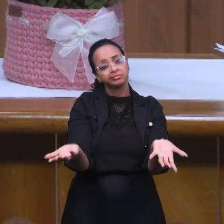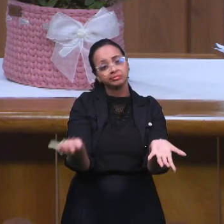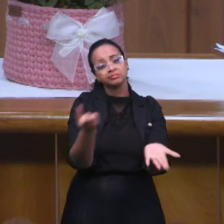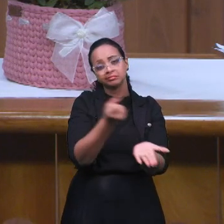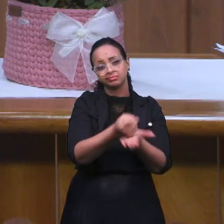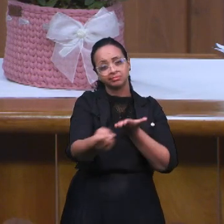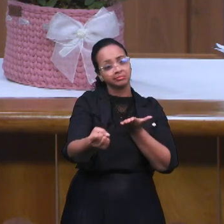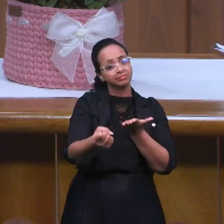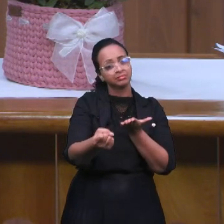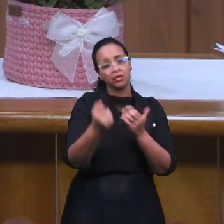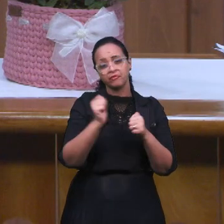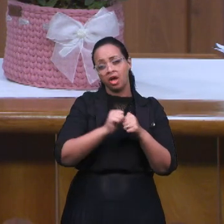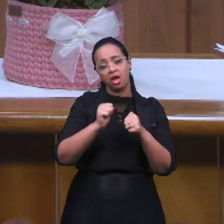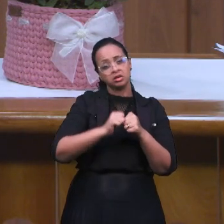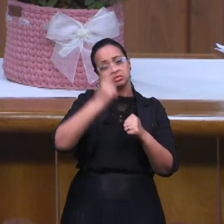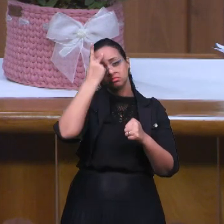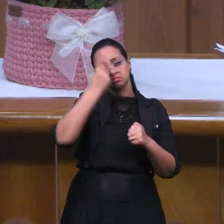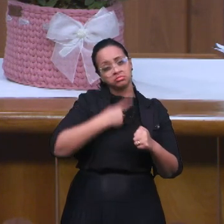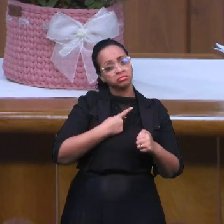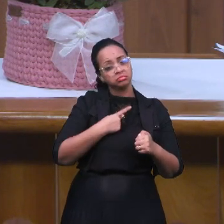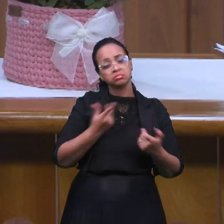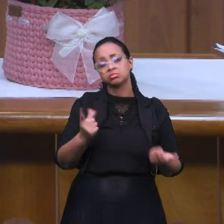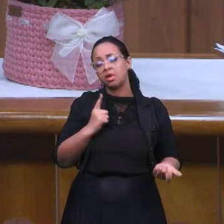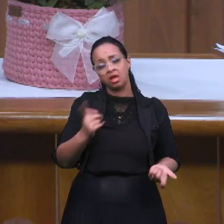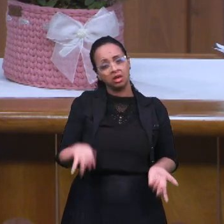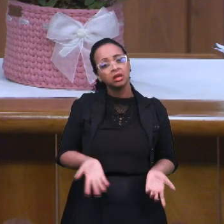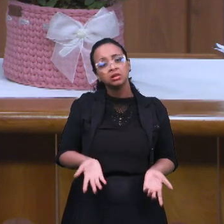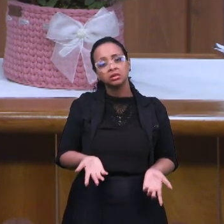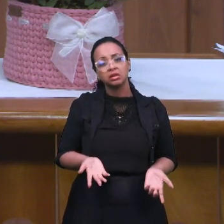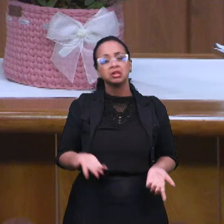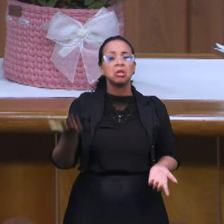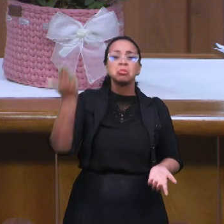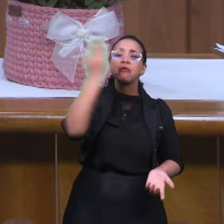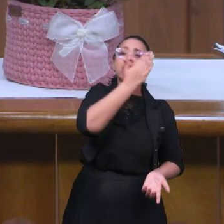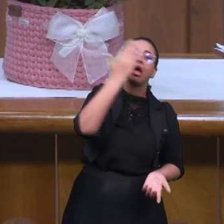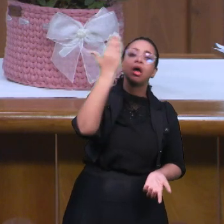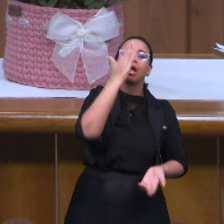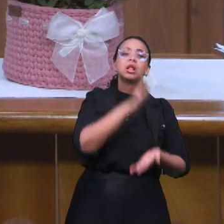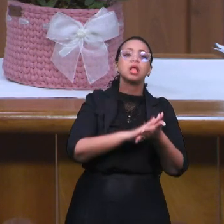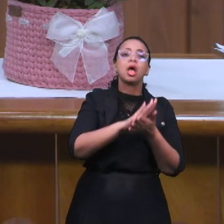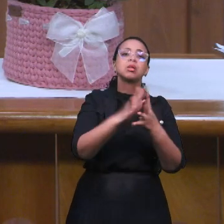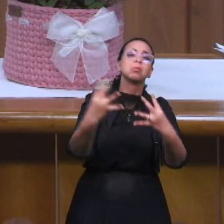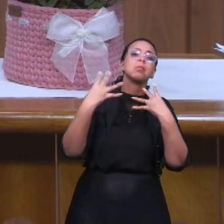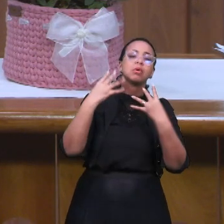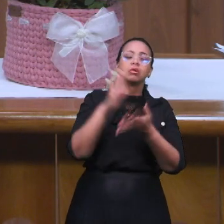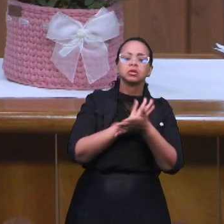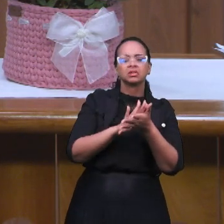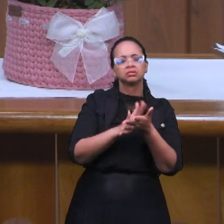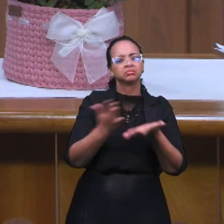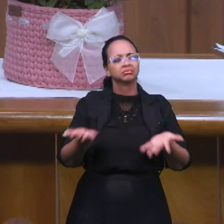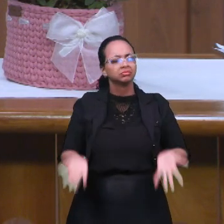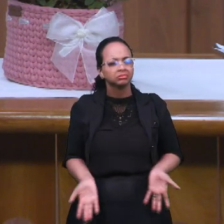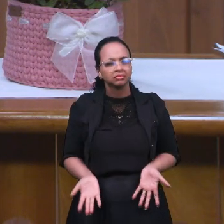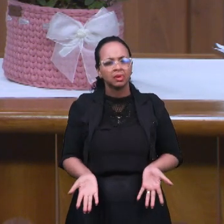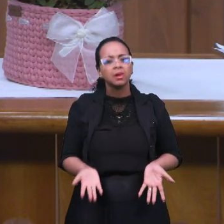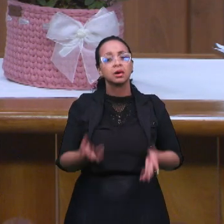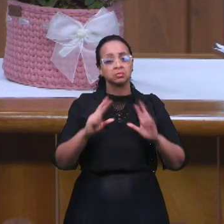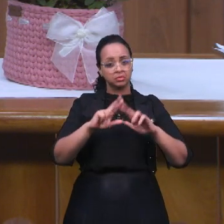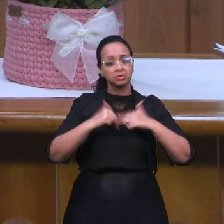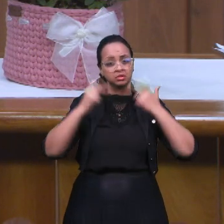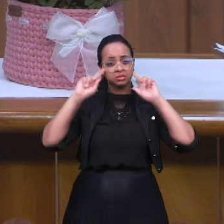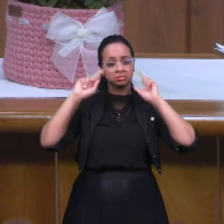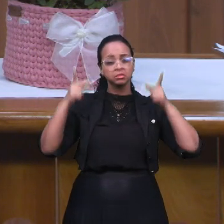faz tudo o que quiser e está tudo certo, não tem problema. Ninguém está nos vendo, está tudo certo. Não é isso? Então, é o homem,